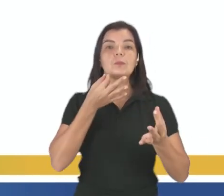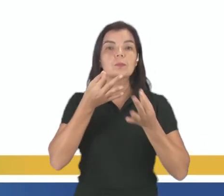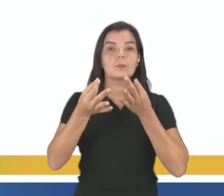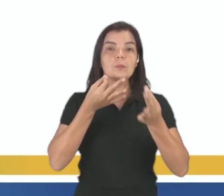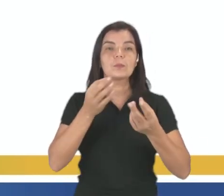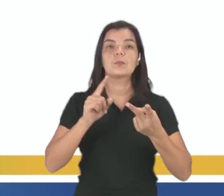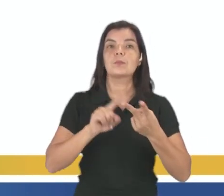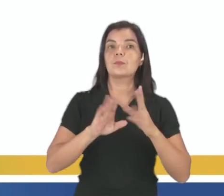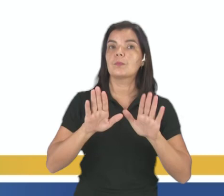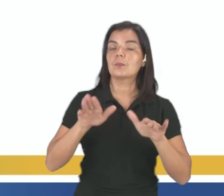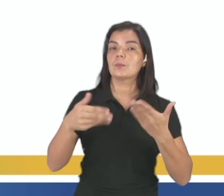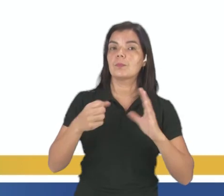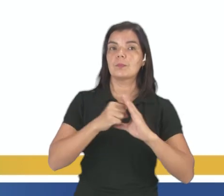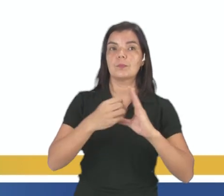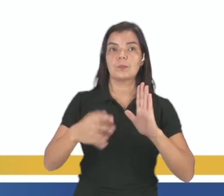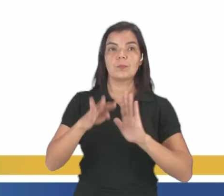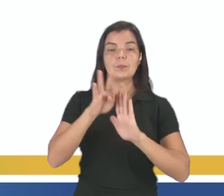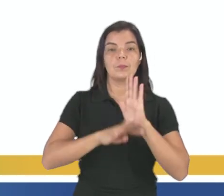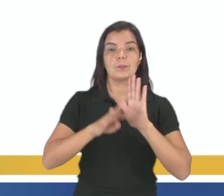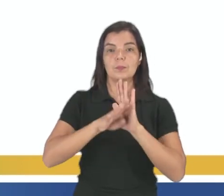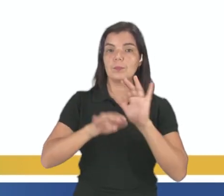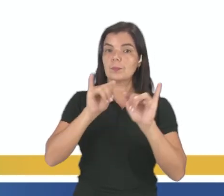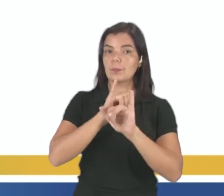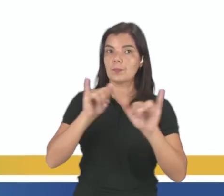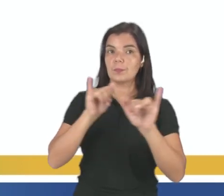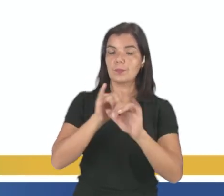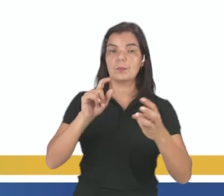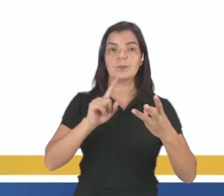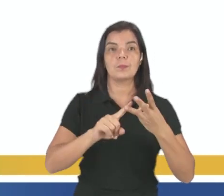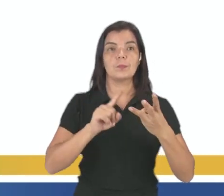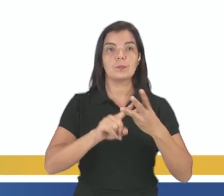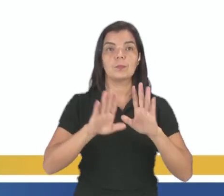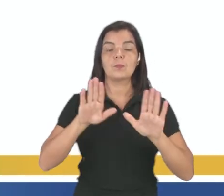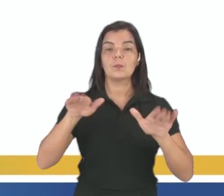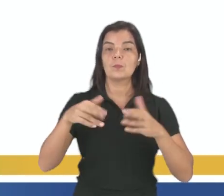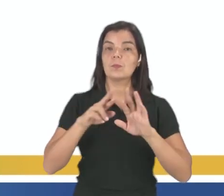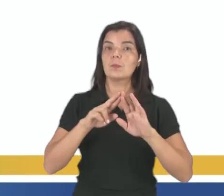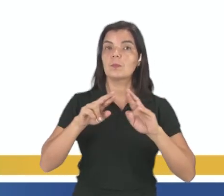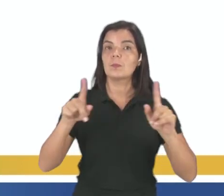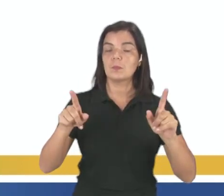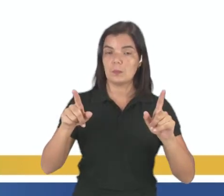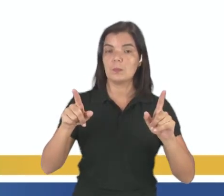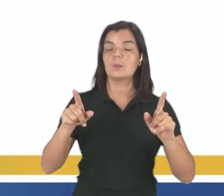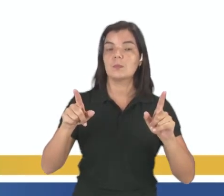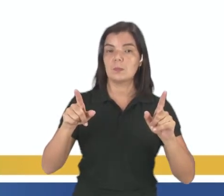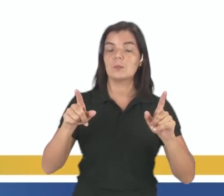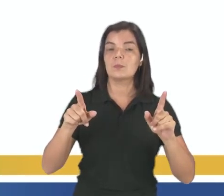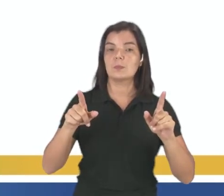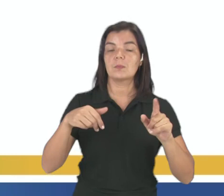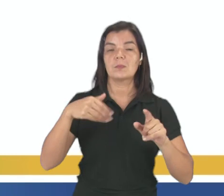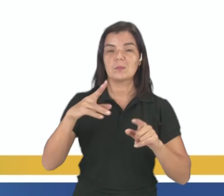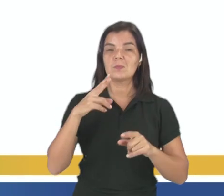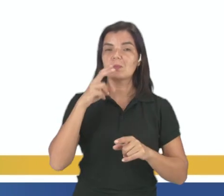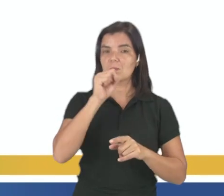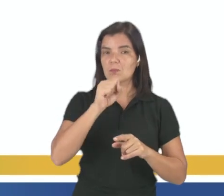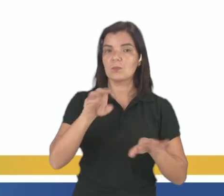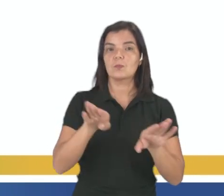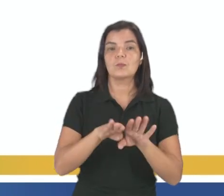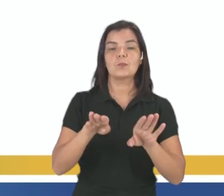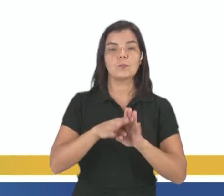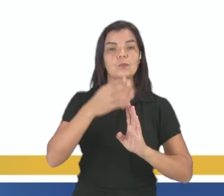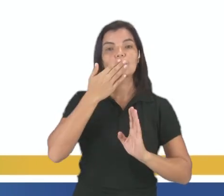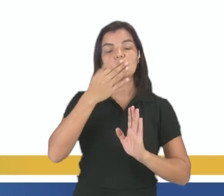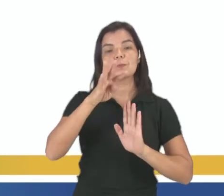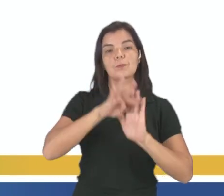2, quais são as características do texto informativo? E 3, qual é a diferença mais